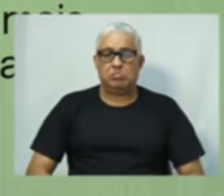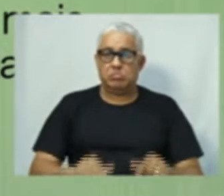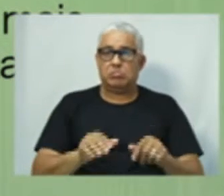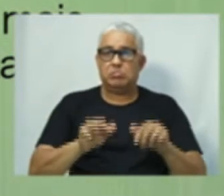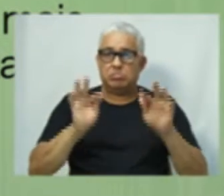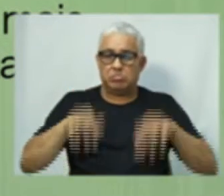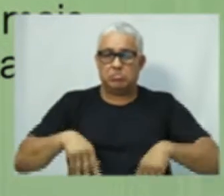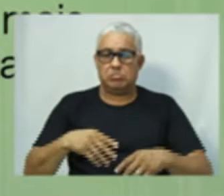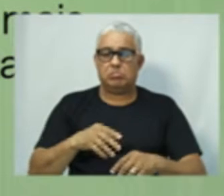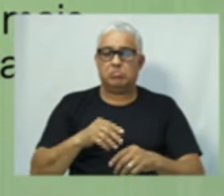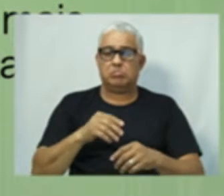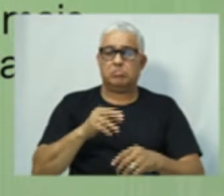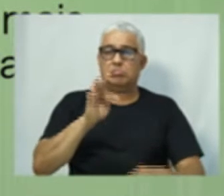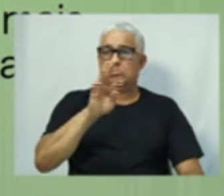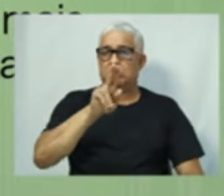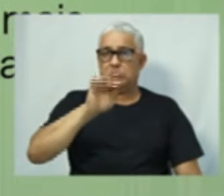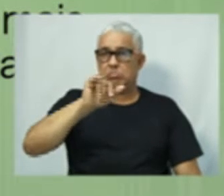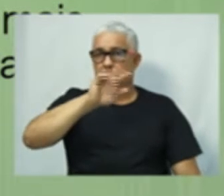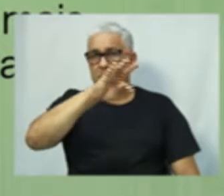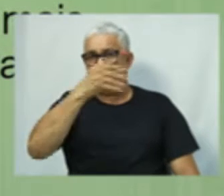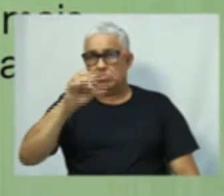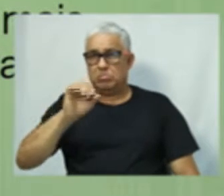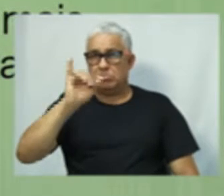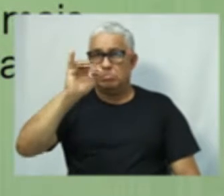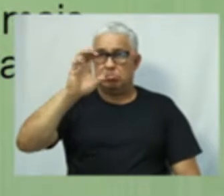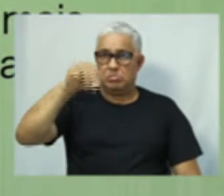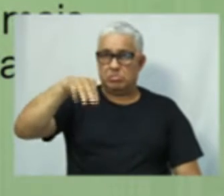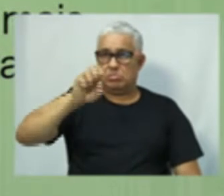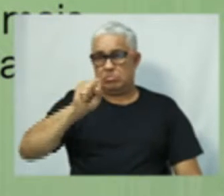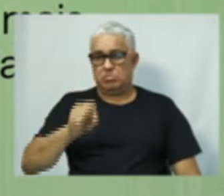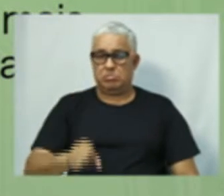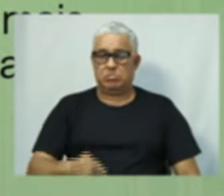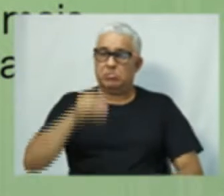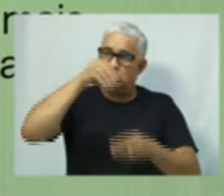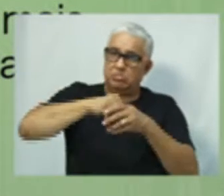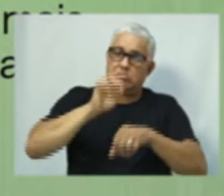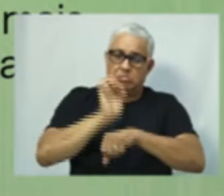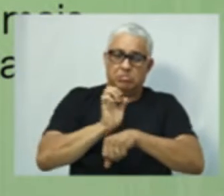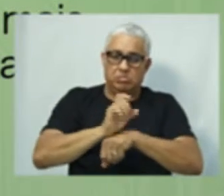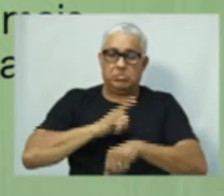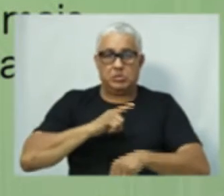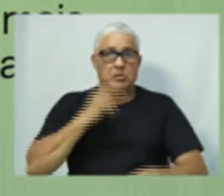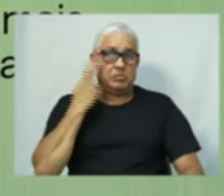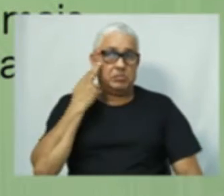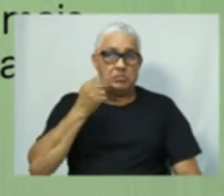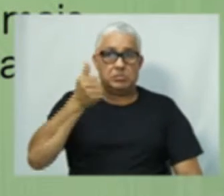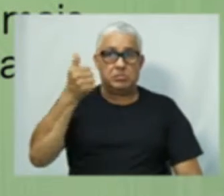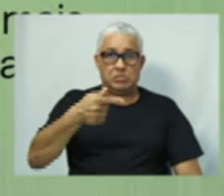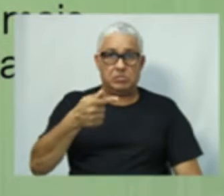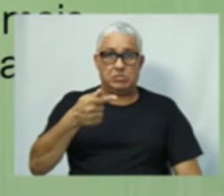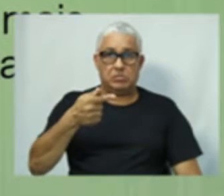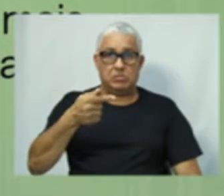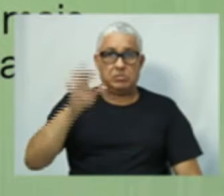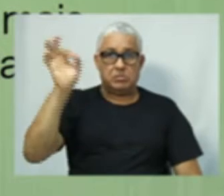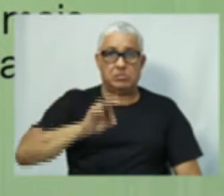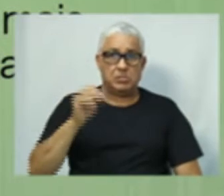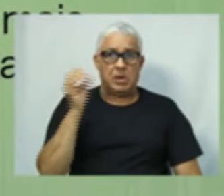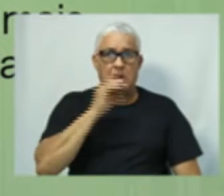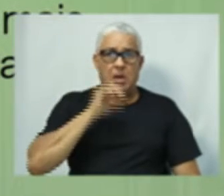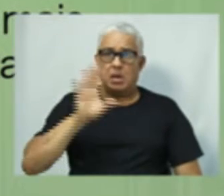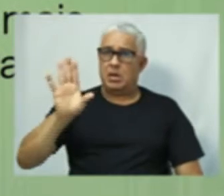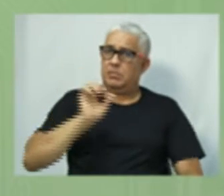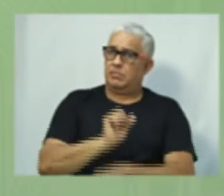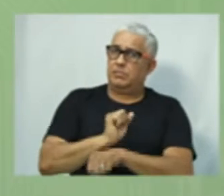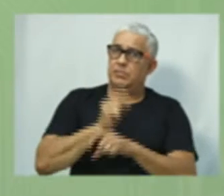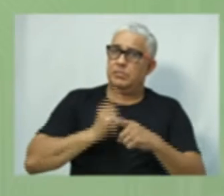ICMS. As alíquotas internas dentro do Estado mais comuns são 17%. Professor, você está falando rápido, hein? Não, eu estou falando rápido exatamente